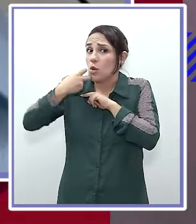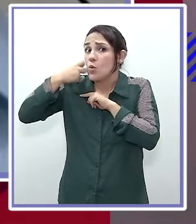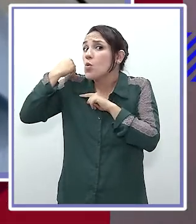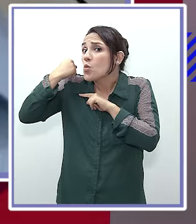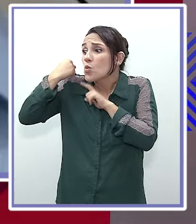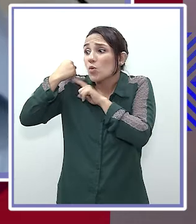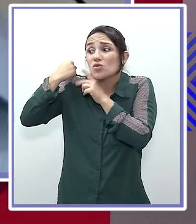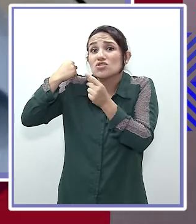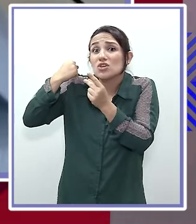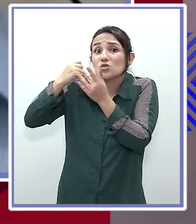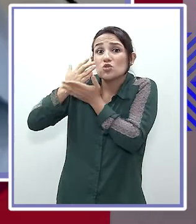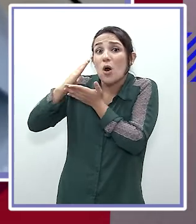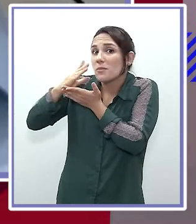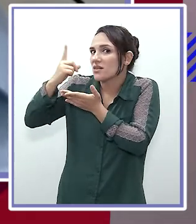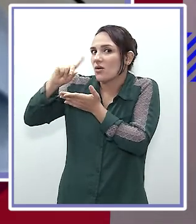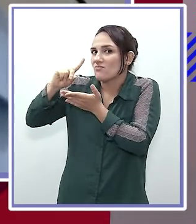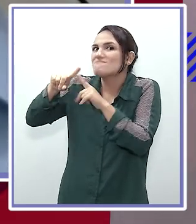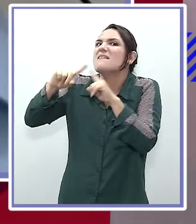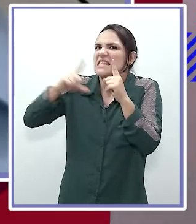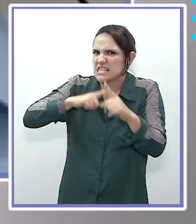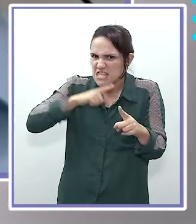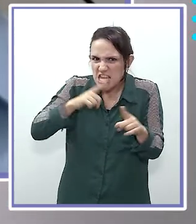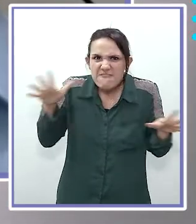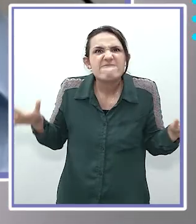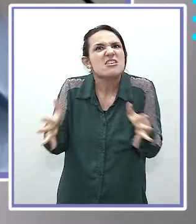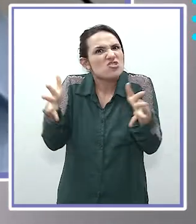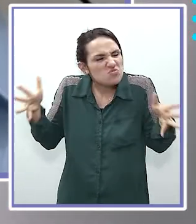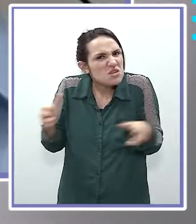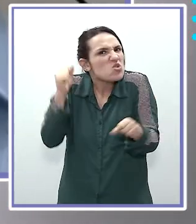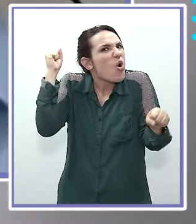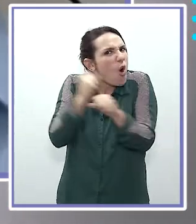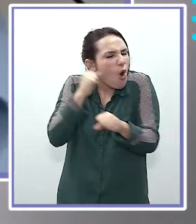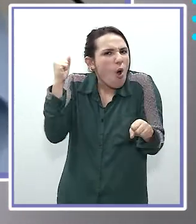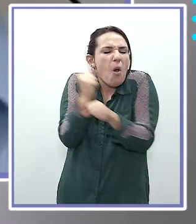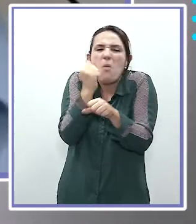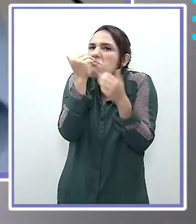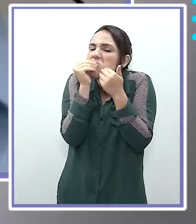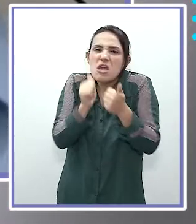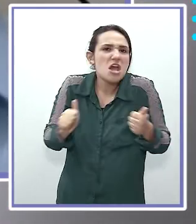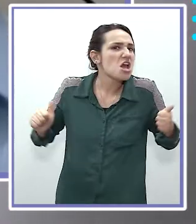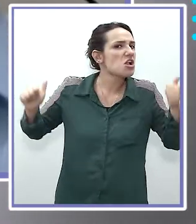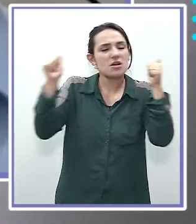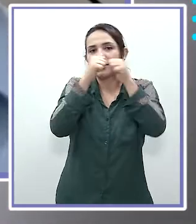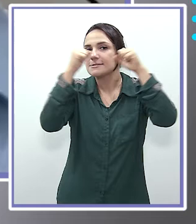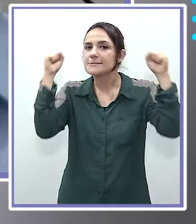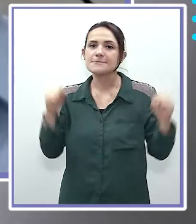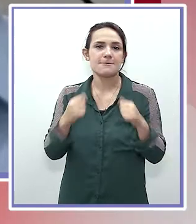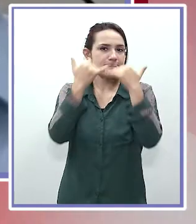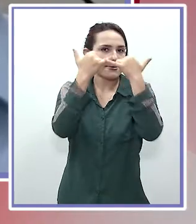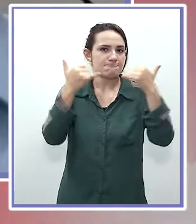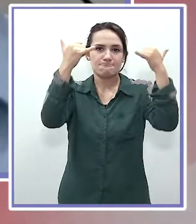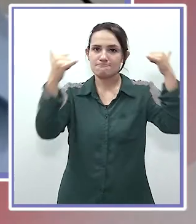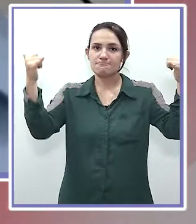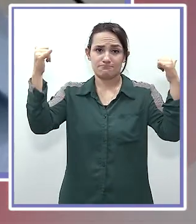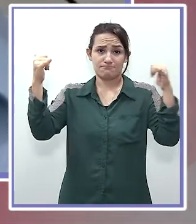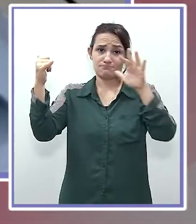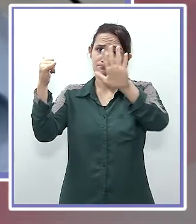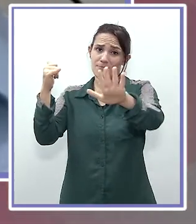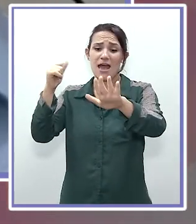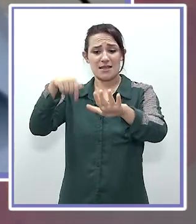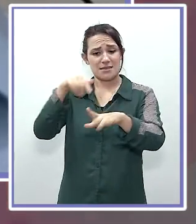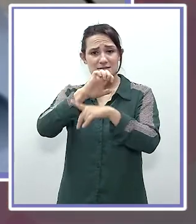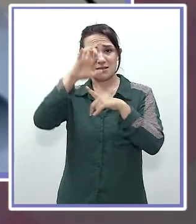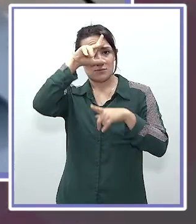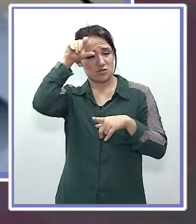aí um estado que tem uma geração forte, que tem um investimento nisso. E nós aqui no Mato Grosso do Sul, a gente